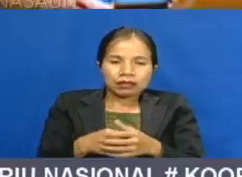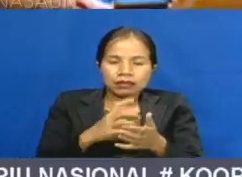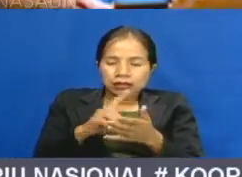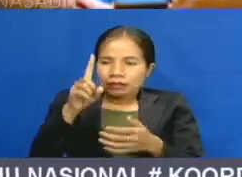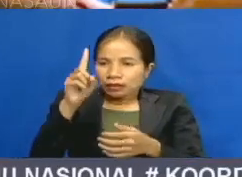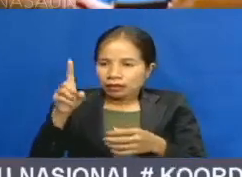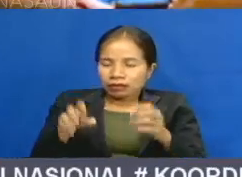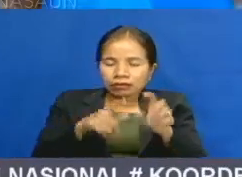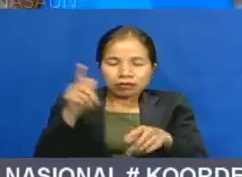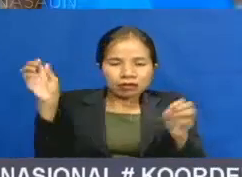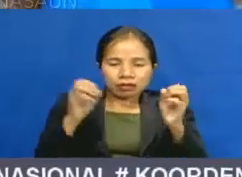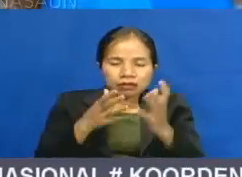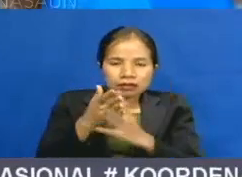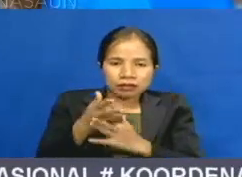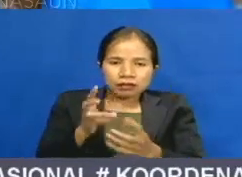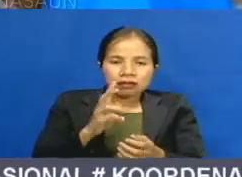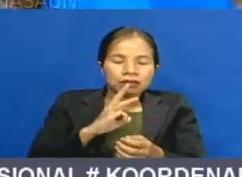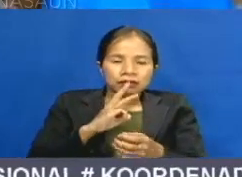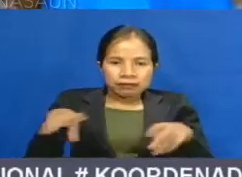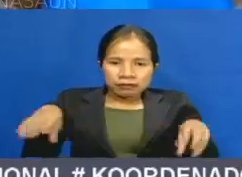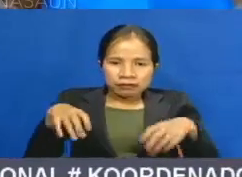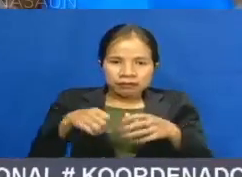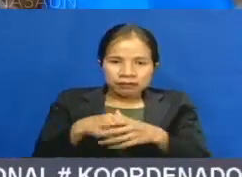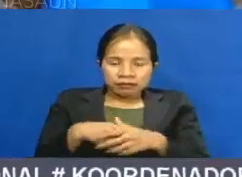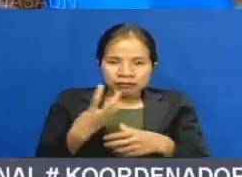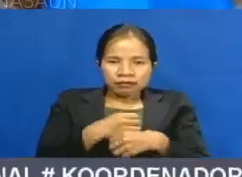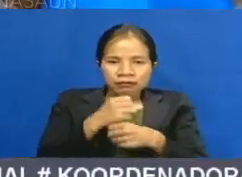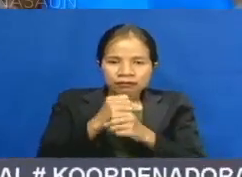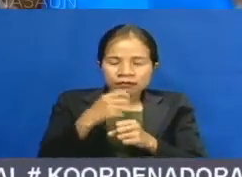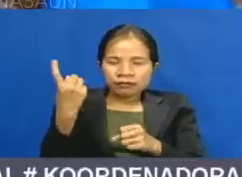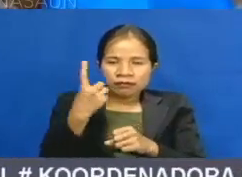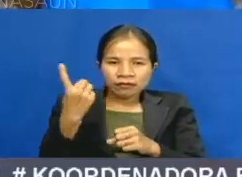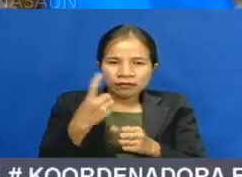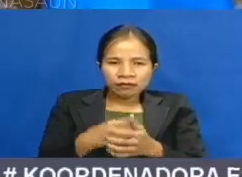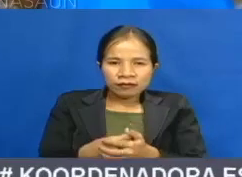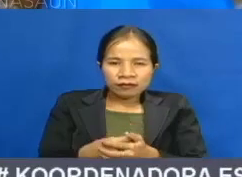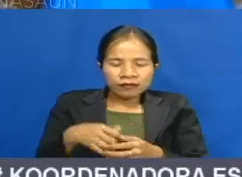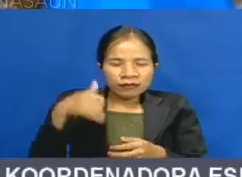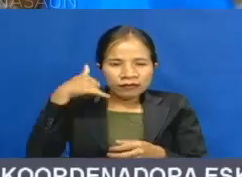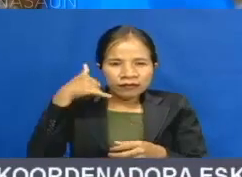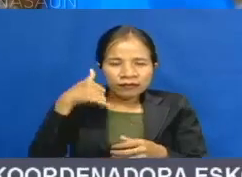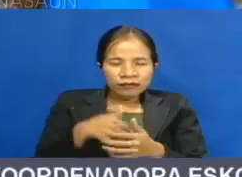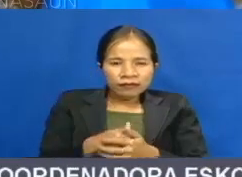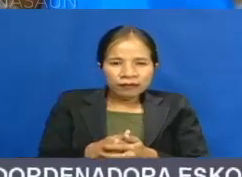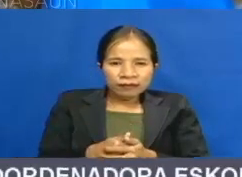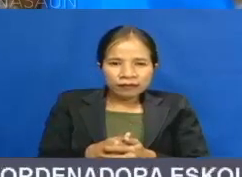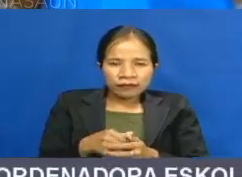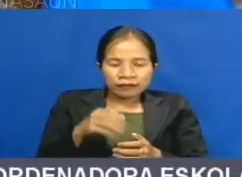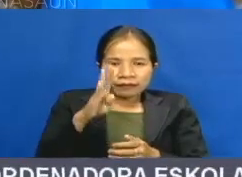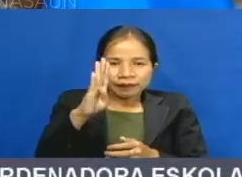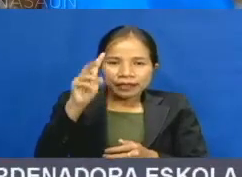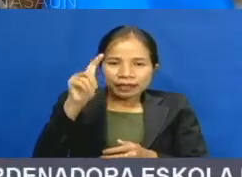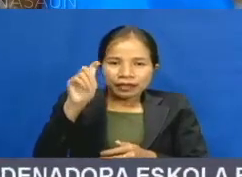la dunga sesu be esforso ne beke ami halo maka na fatin ami contacto by Betel